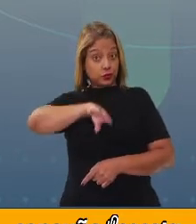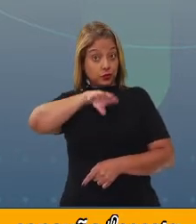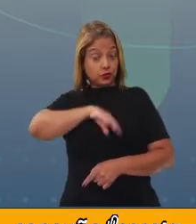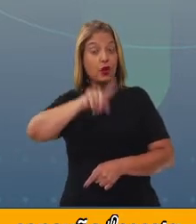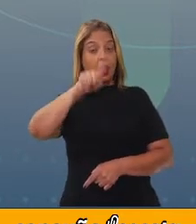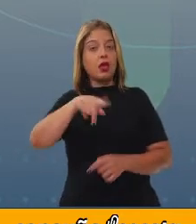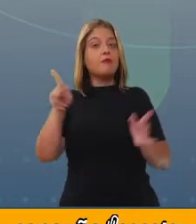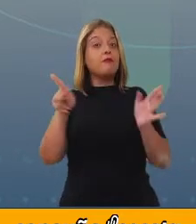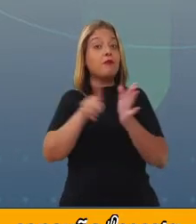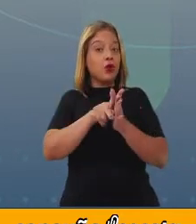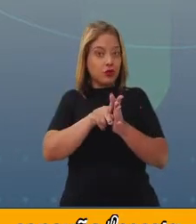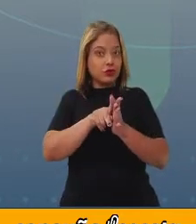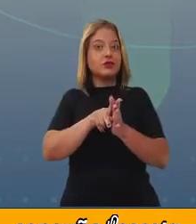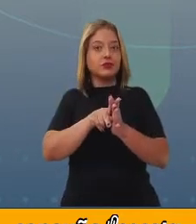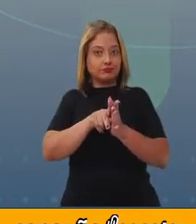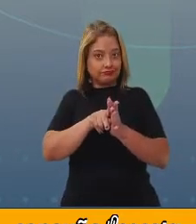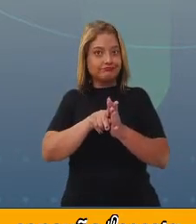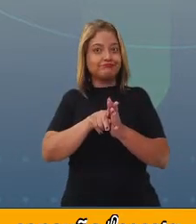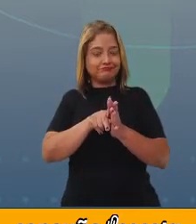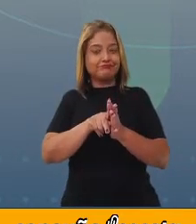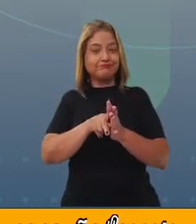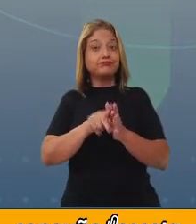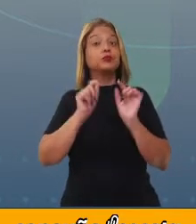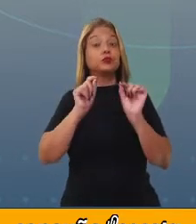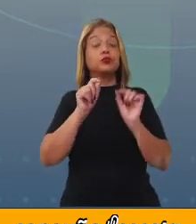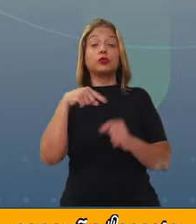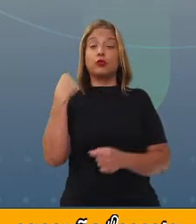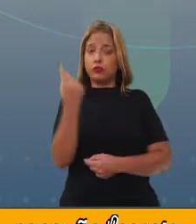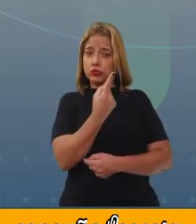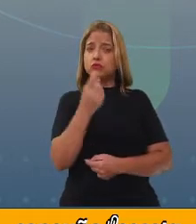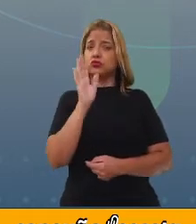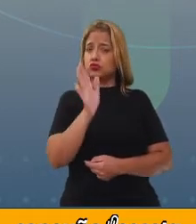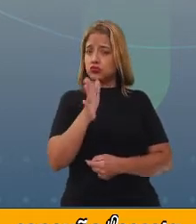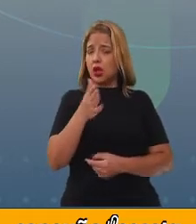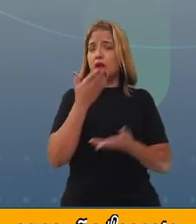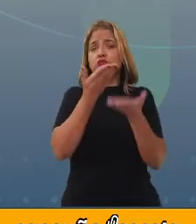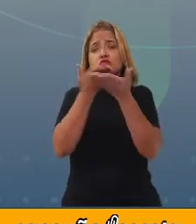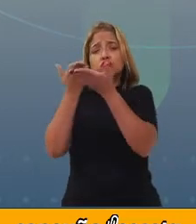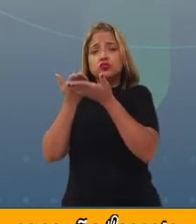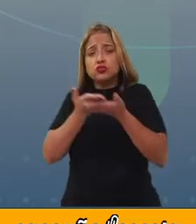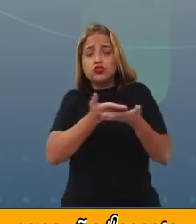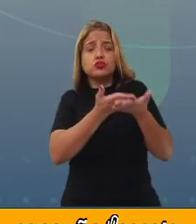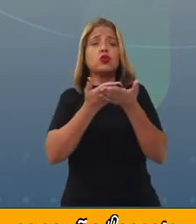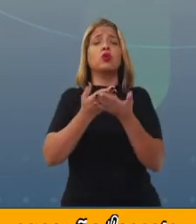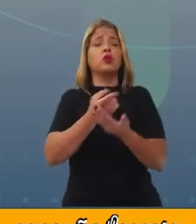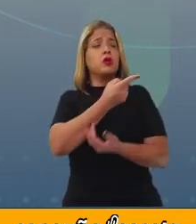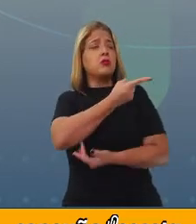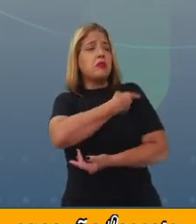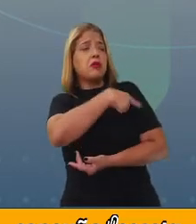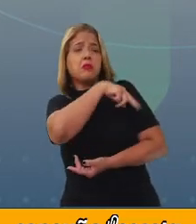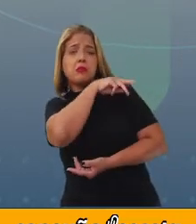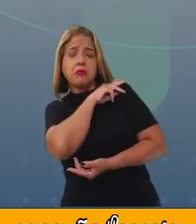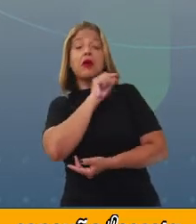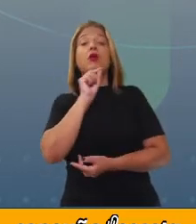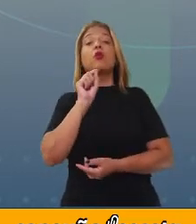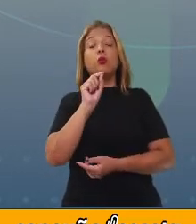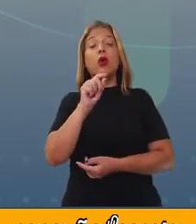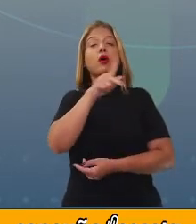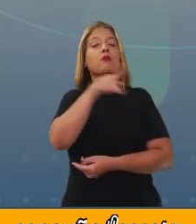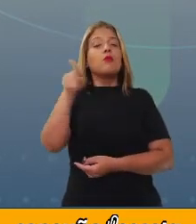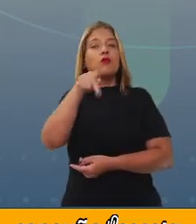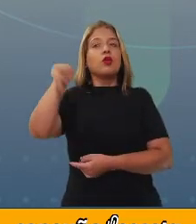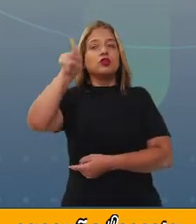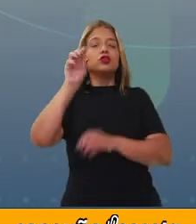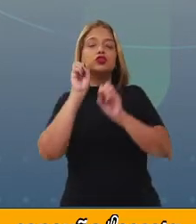língua materna. Provavelmente você já deve ter estudado em outras séries, com outros professores, a